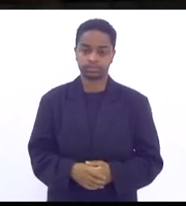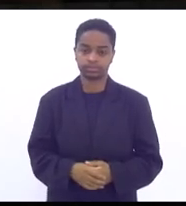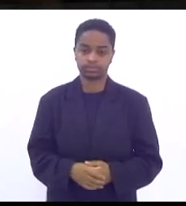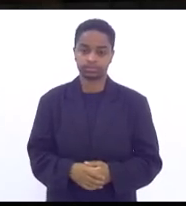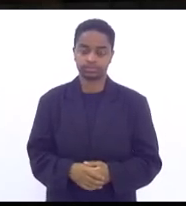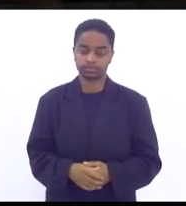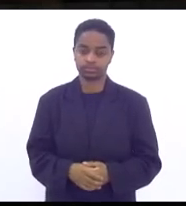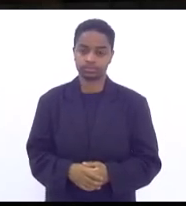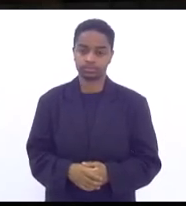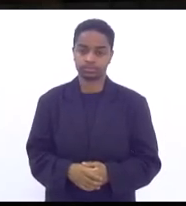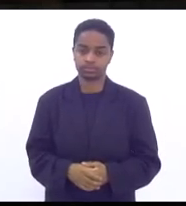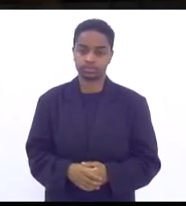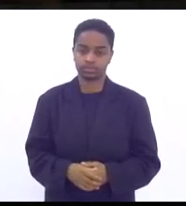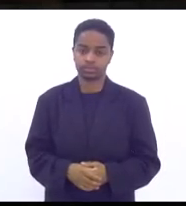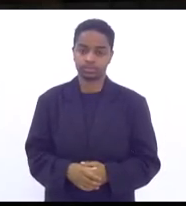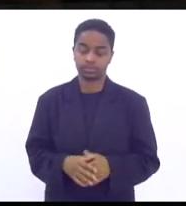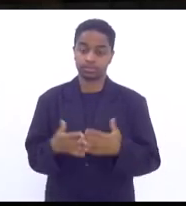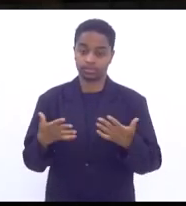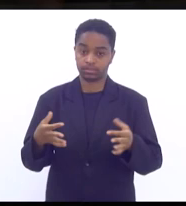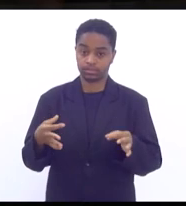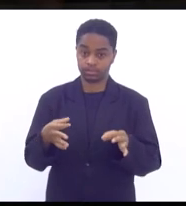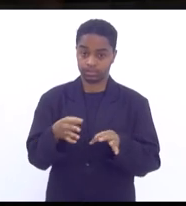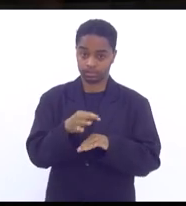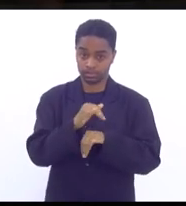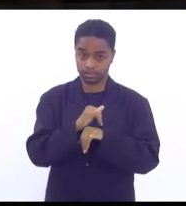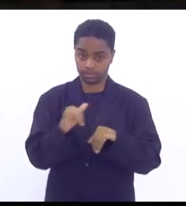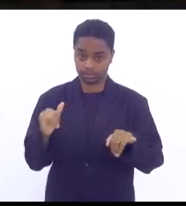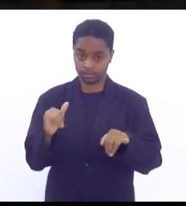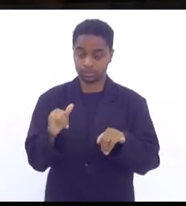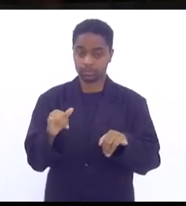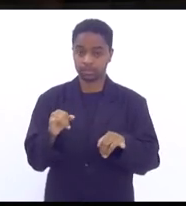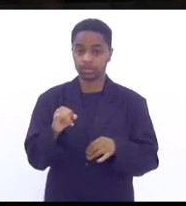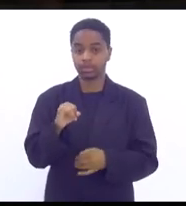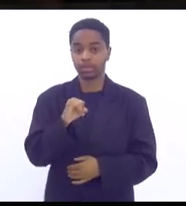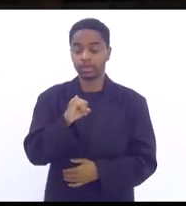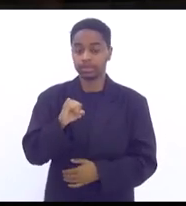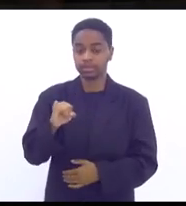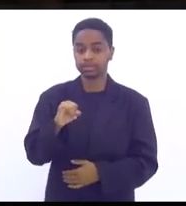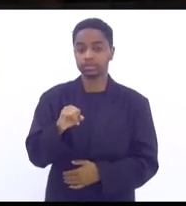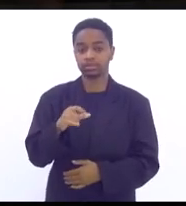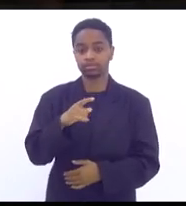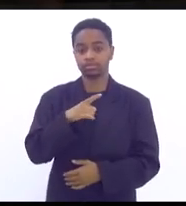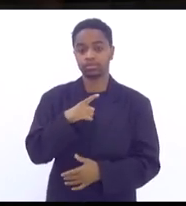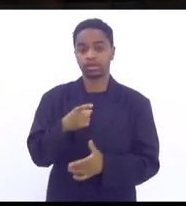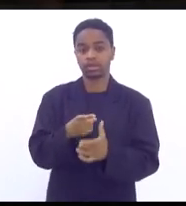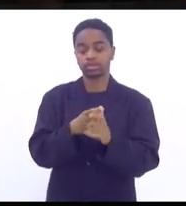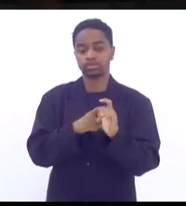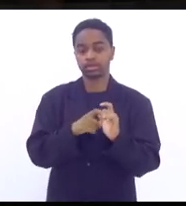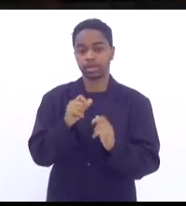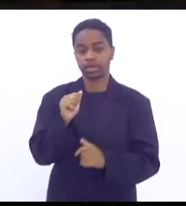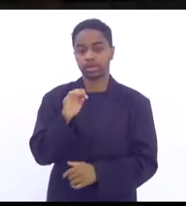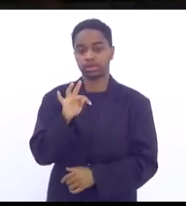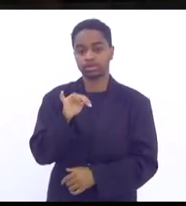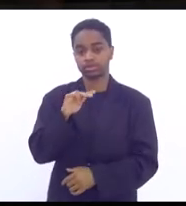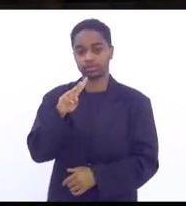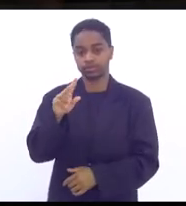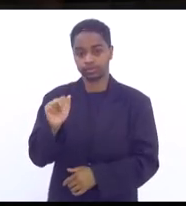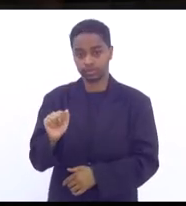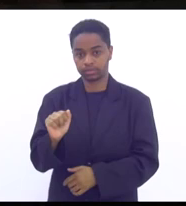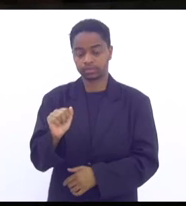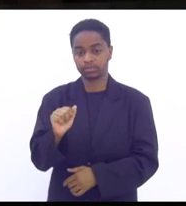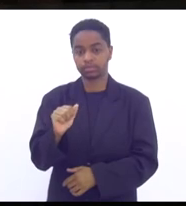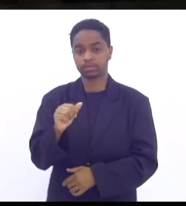posto, quem goza de estar na dívida ativa, né, provoca